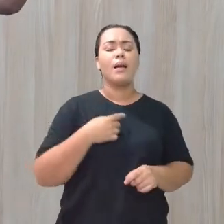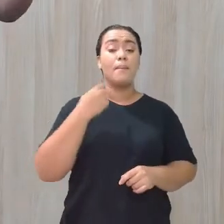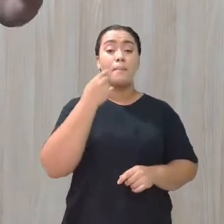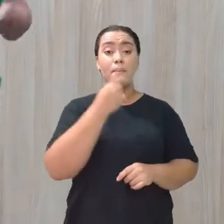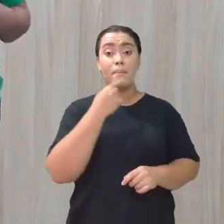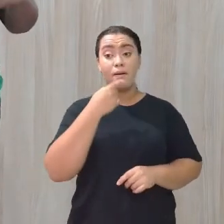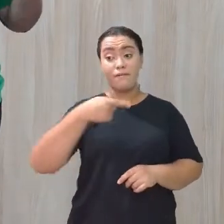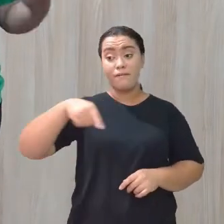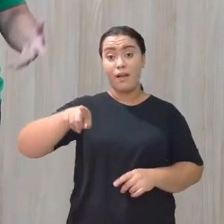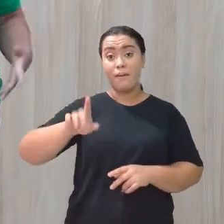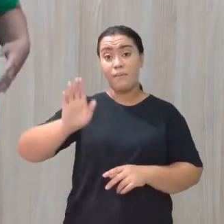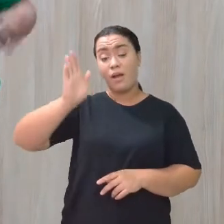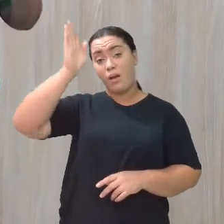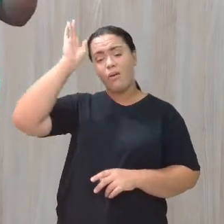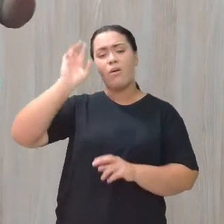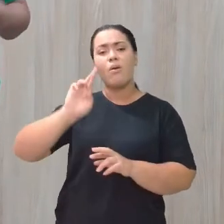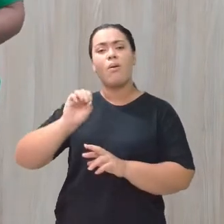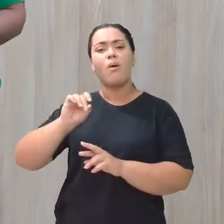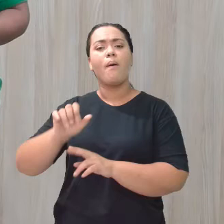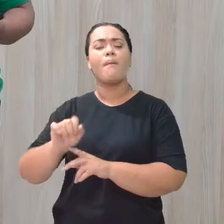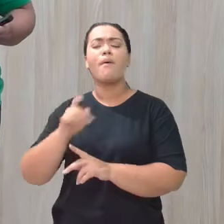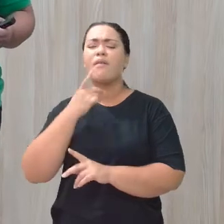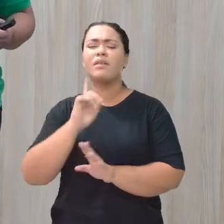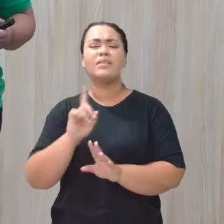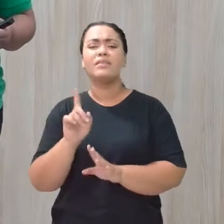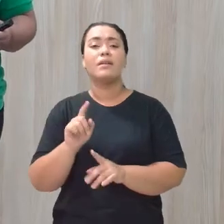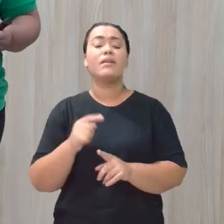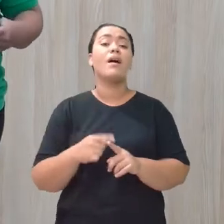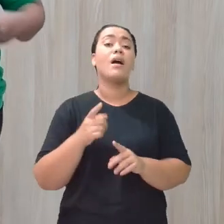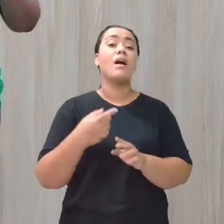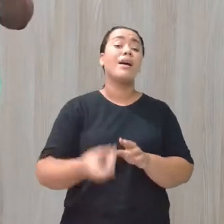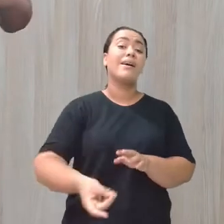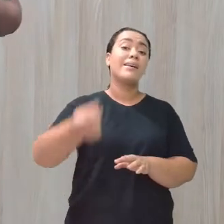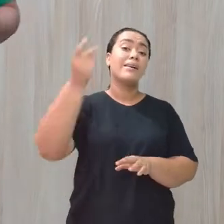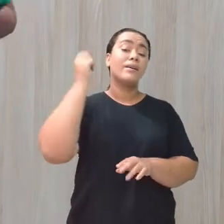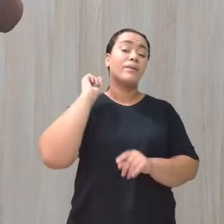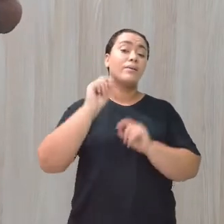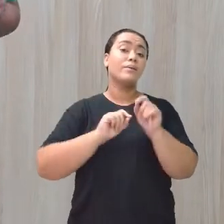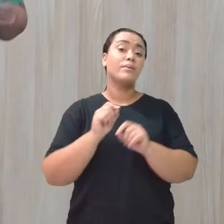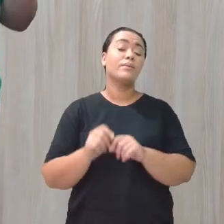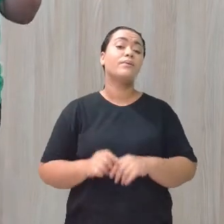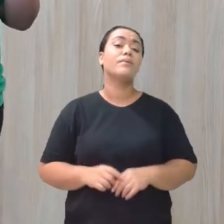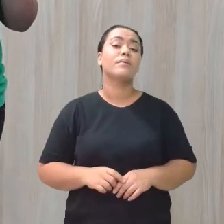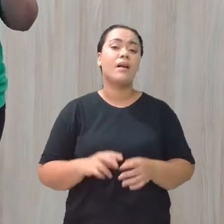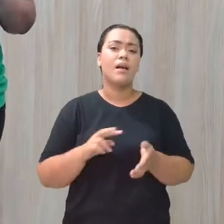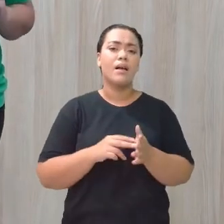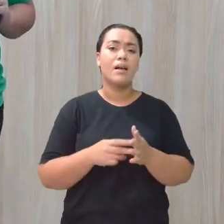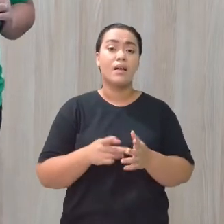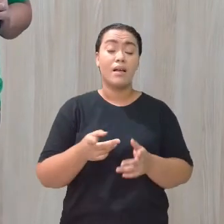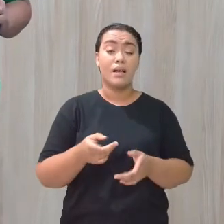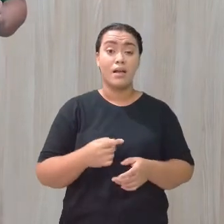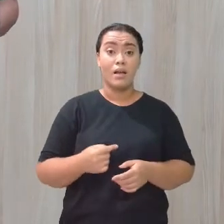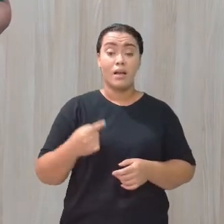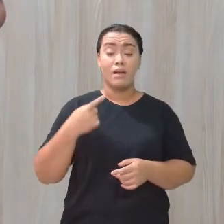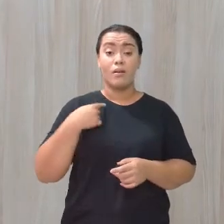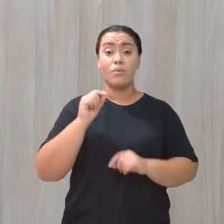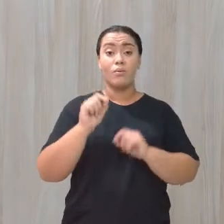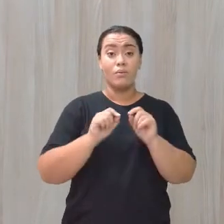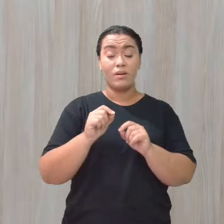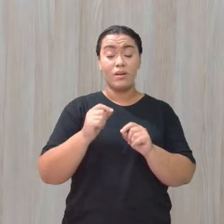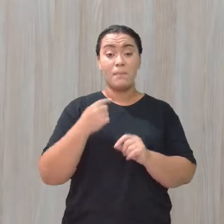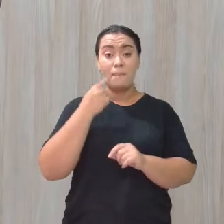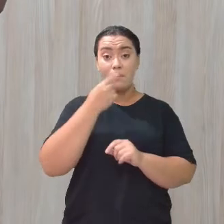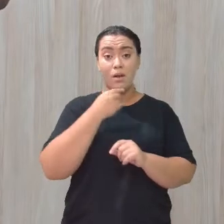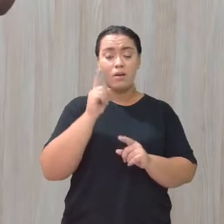Mas algumas pesquisas já apontaram que lá no início o que queriam dizer é que quem tem boca vai a